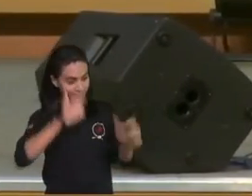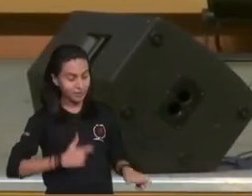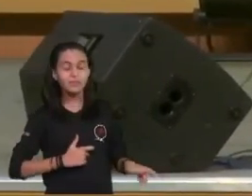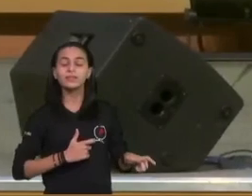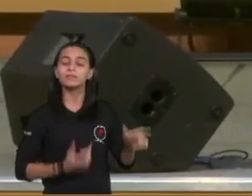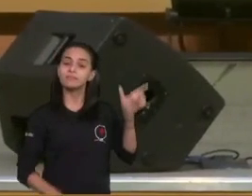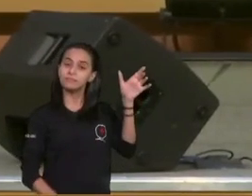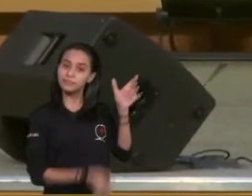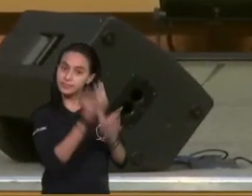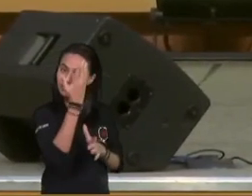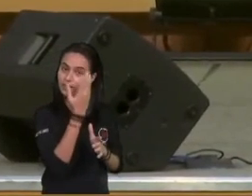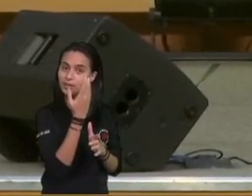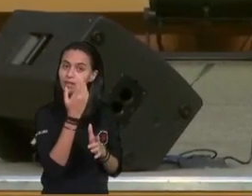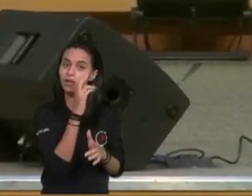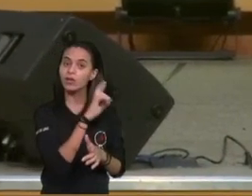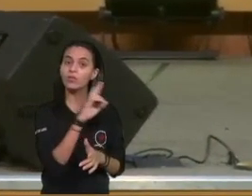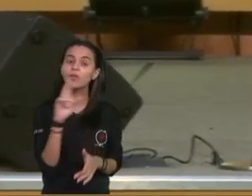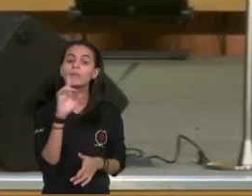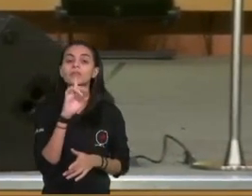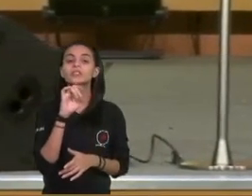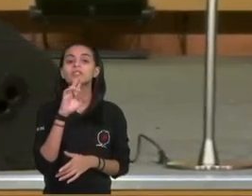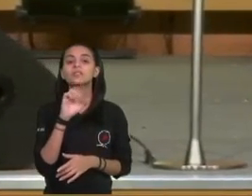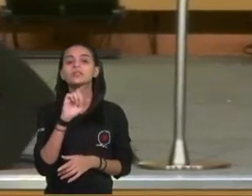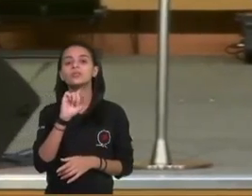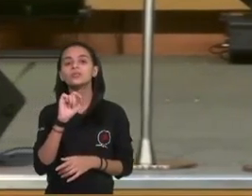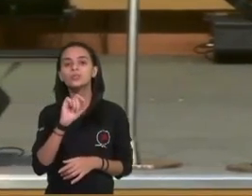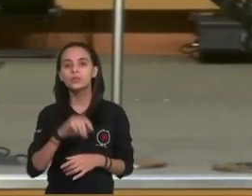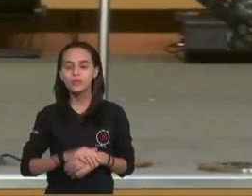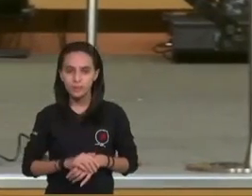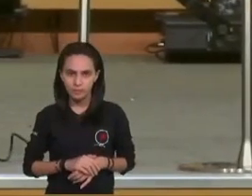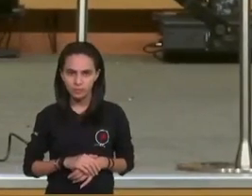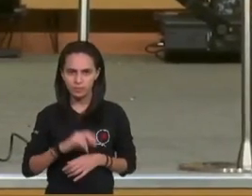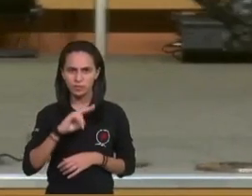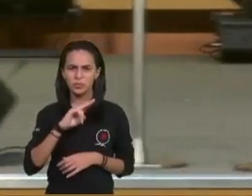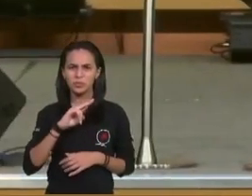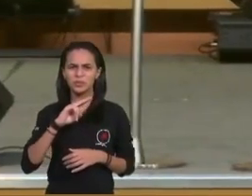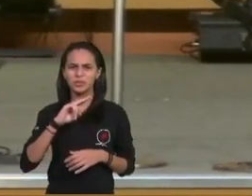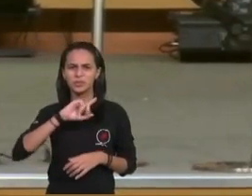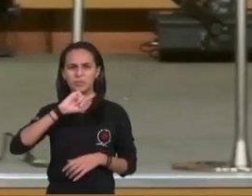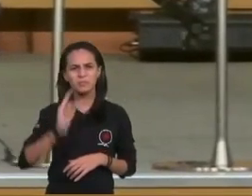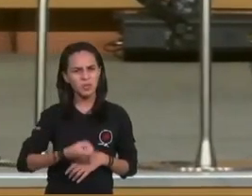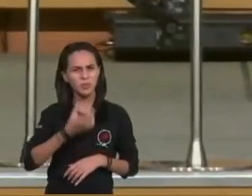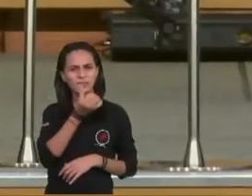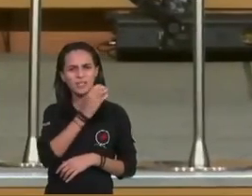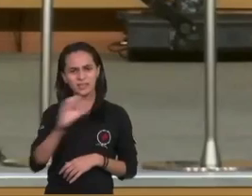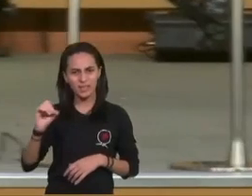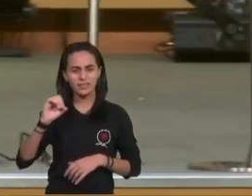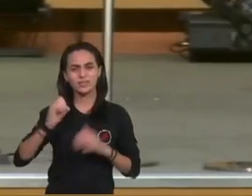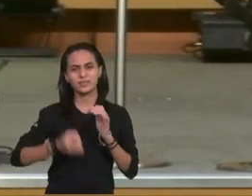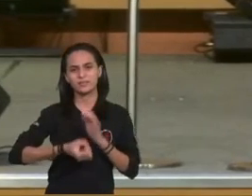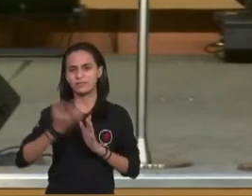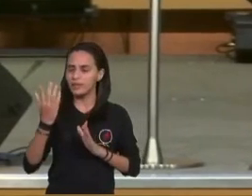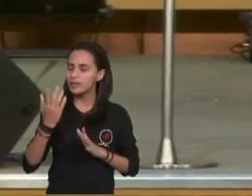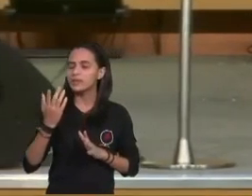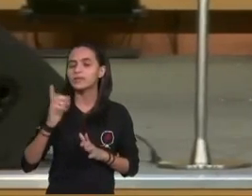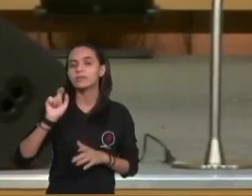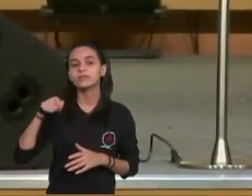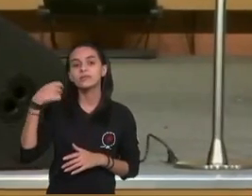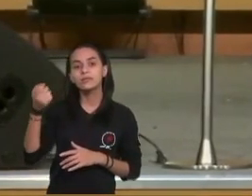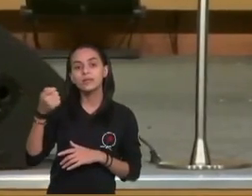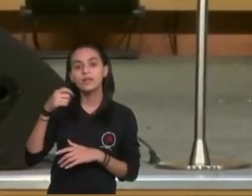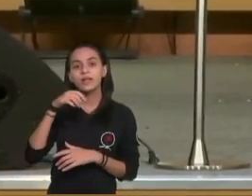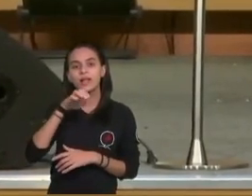no hebraico é usado um dos nomes de Deus que 2600 vezes Deus no antigo testamento é chamado